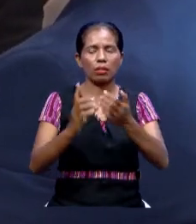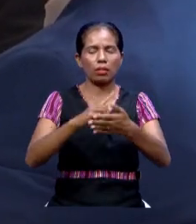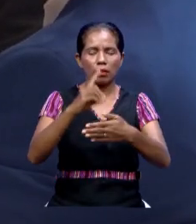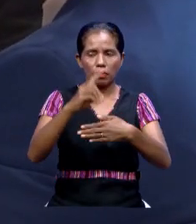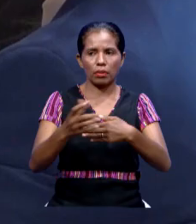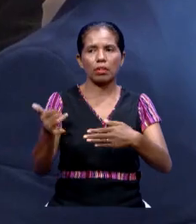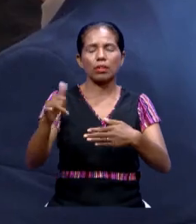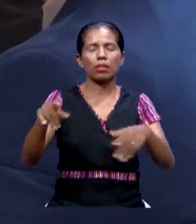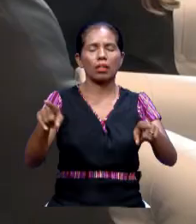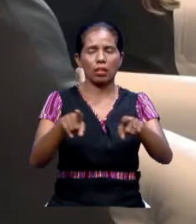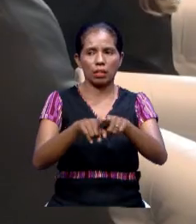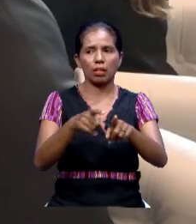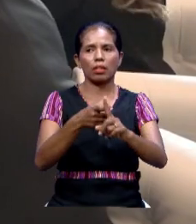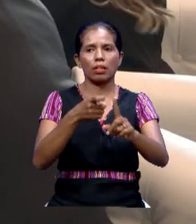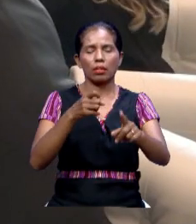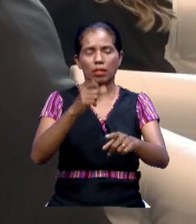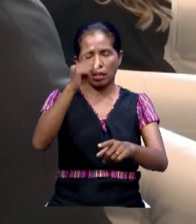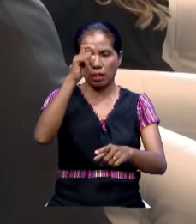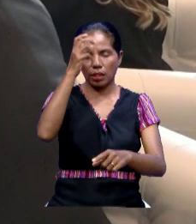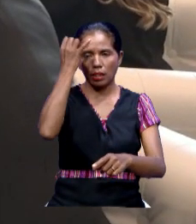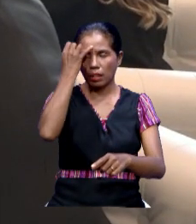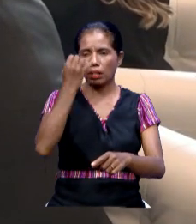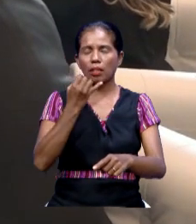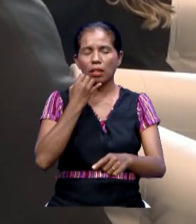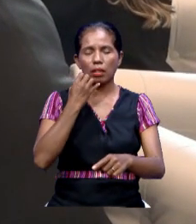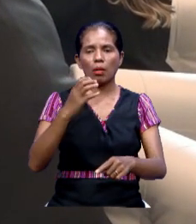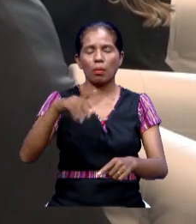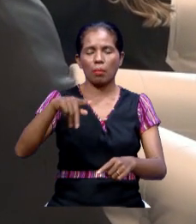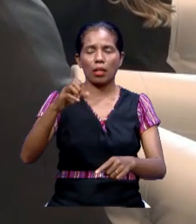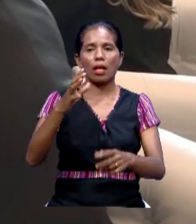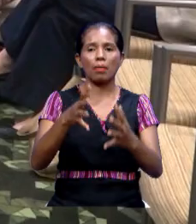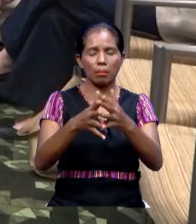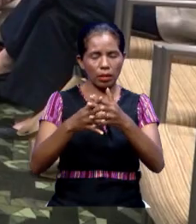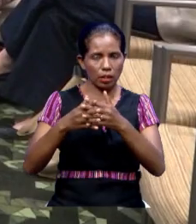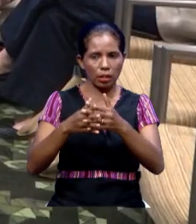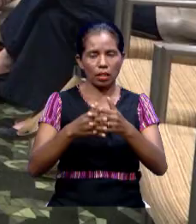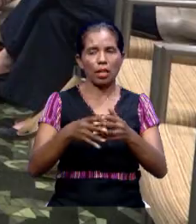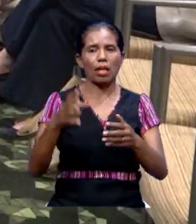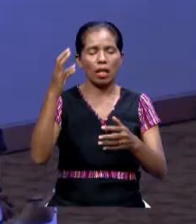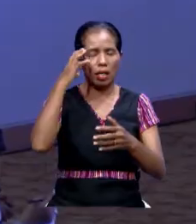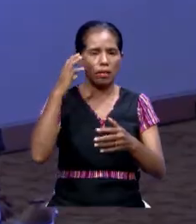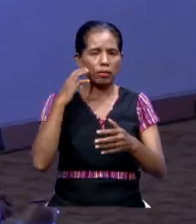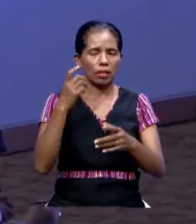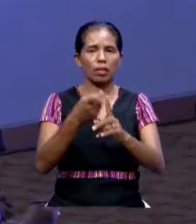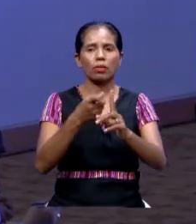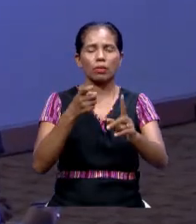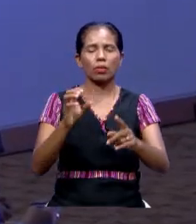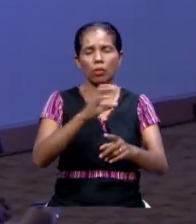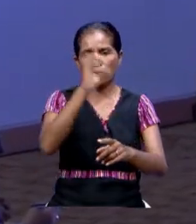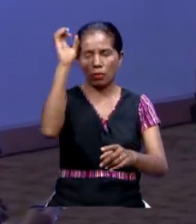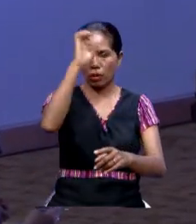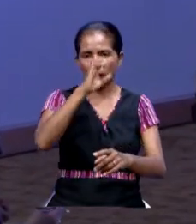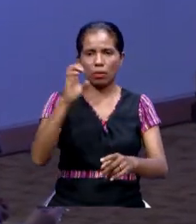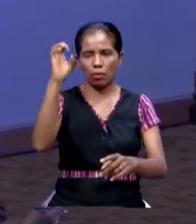sira hanesan delegação husi Itália, Holanda, América Latina, África no delegação husi União Europeia